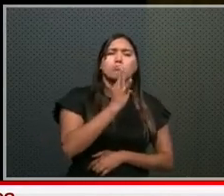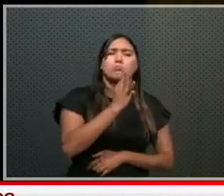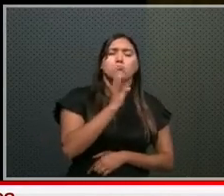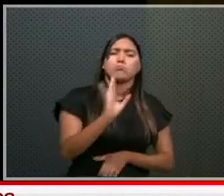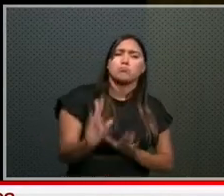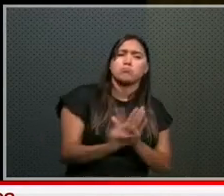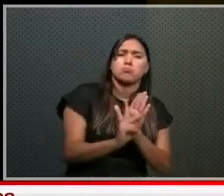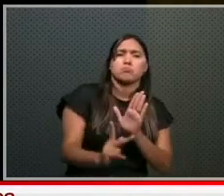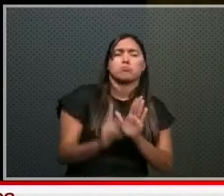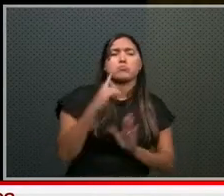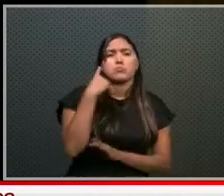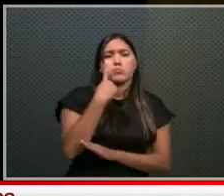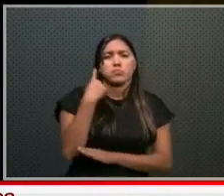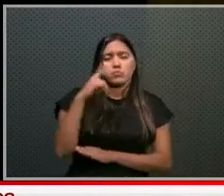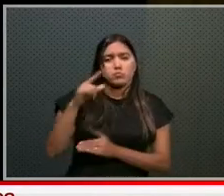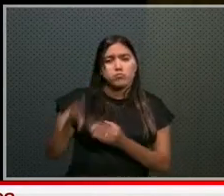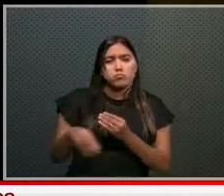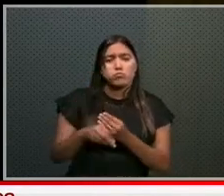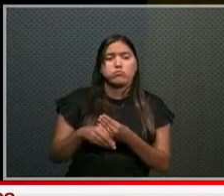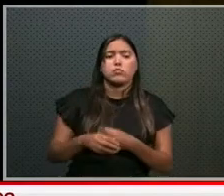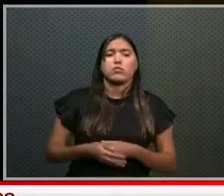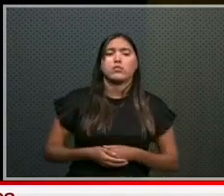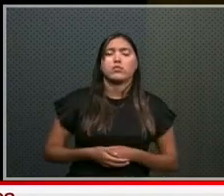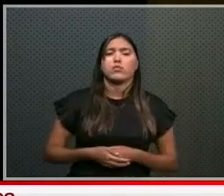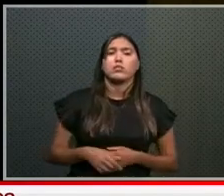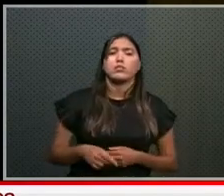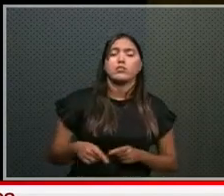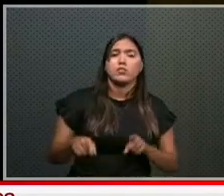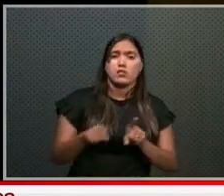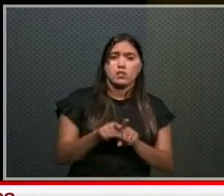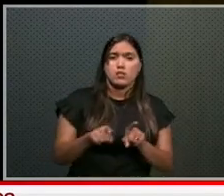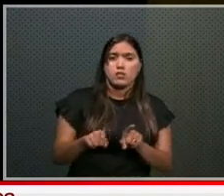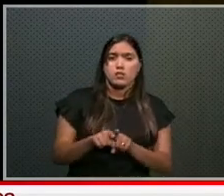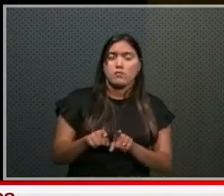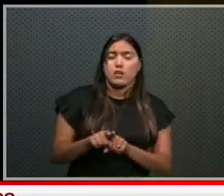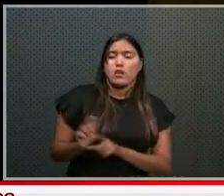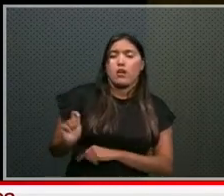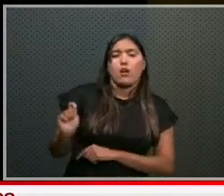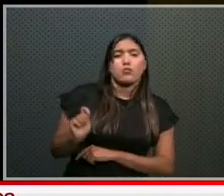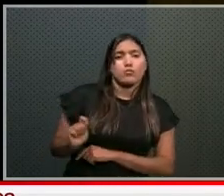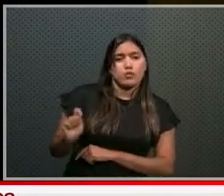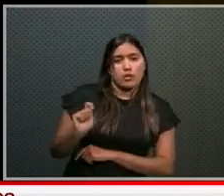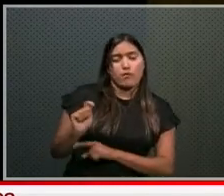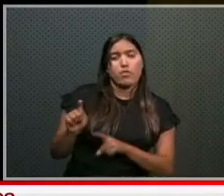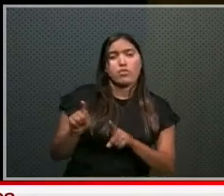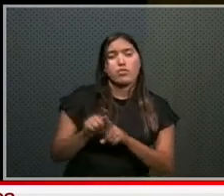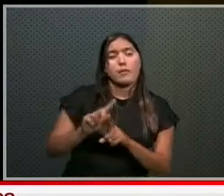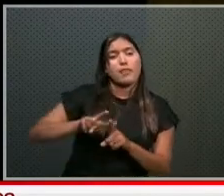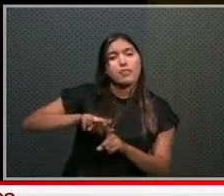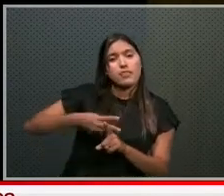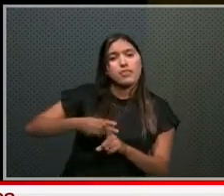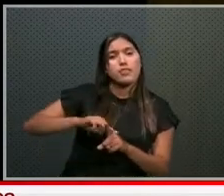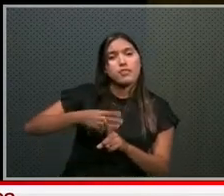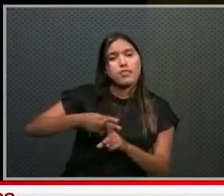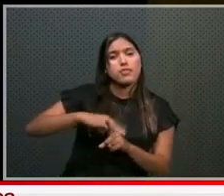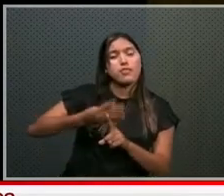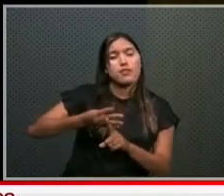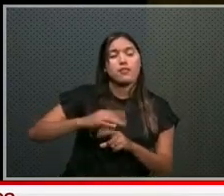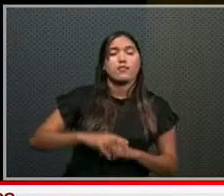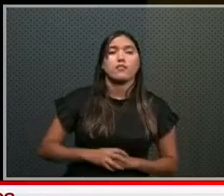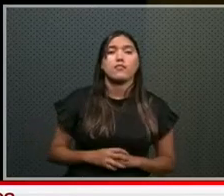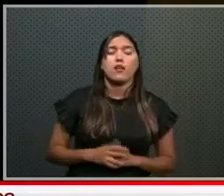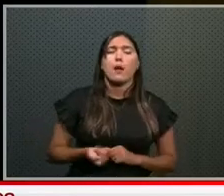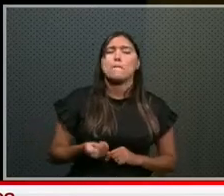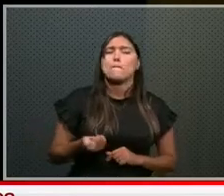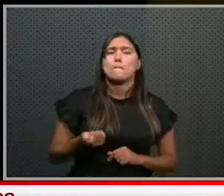ele é aditivo ele é associativo e ele é multiplicativo das